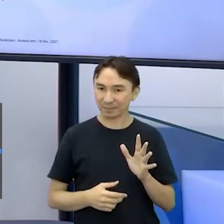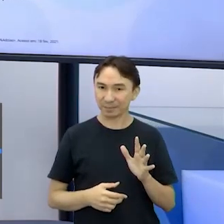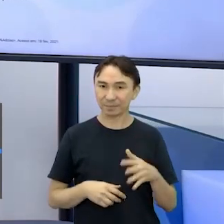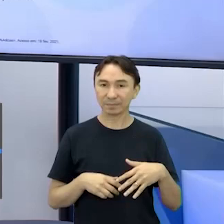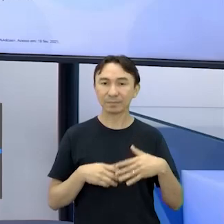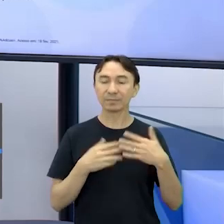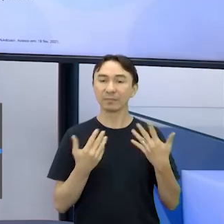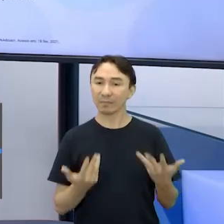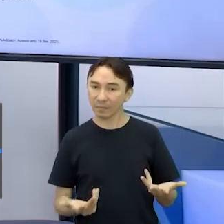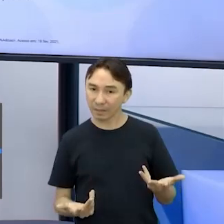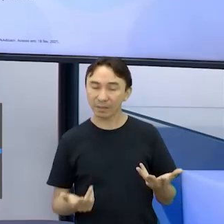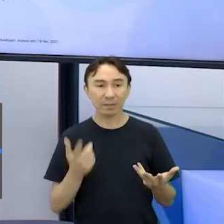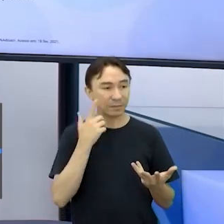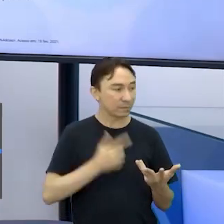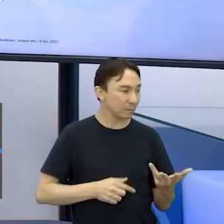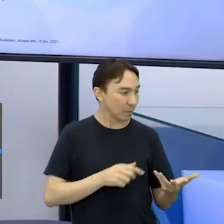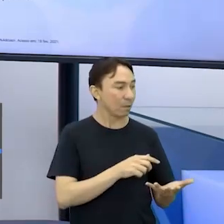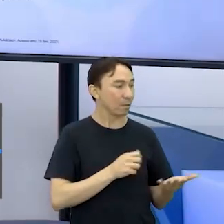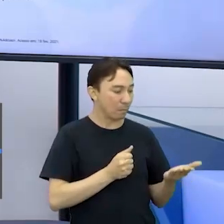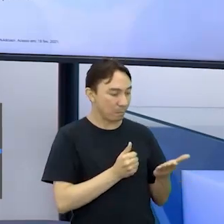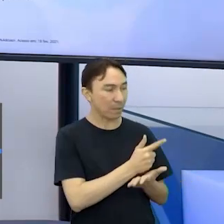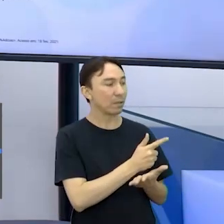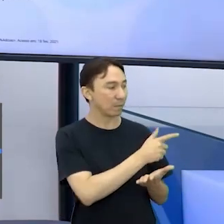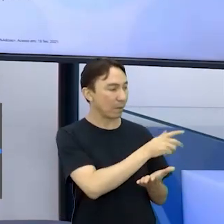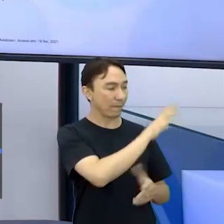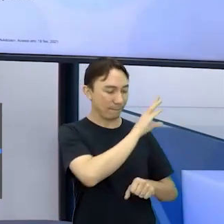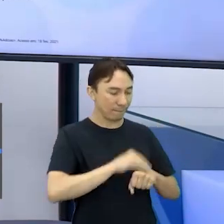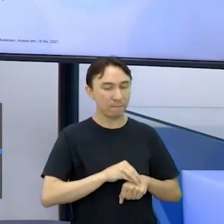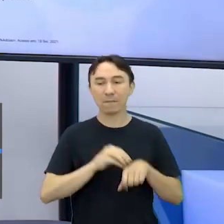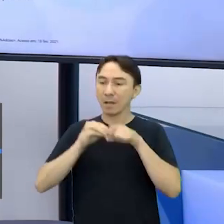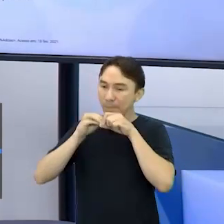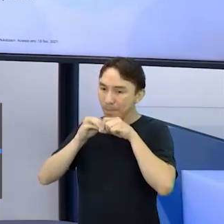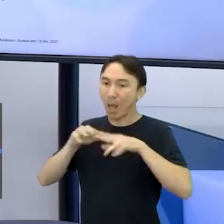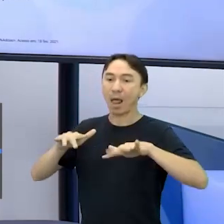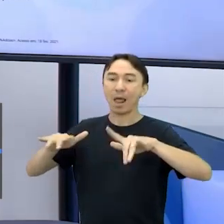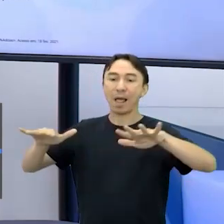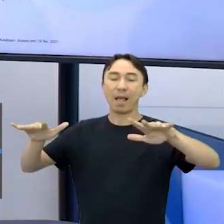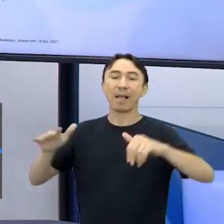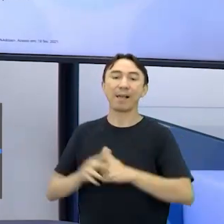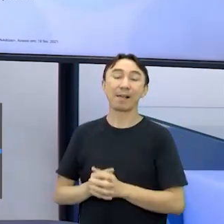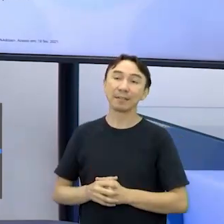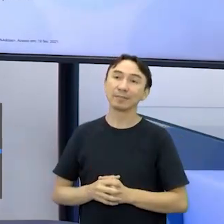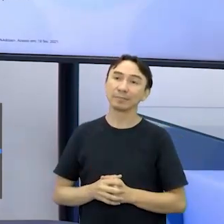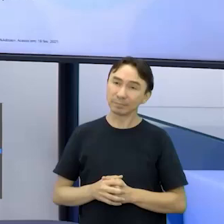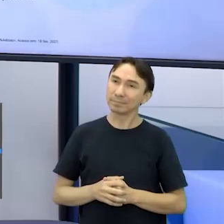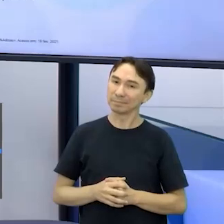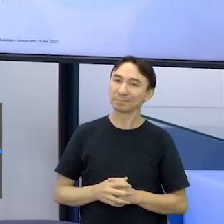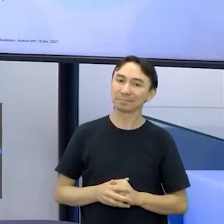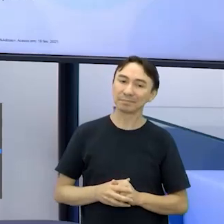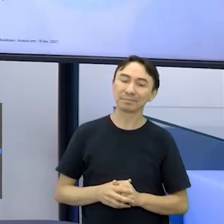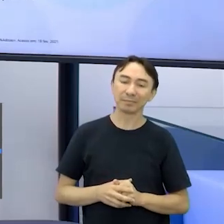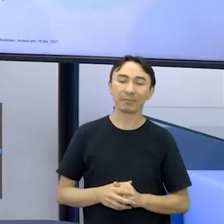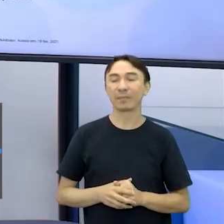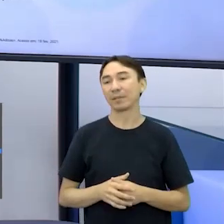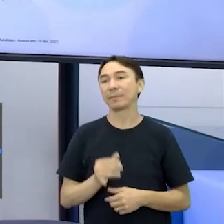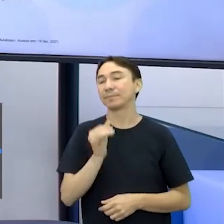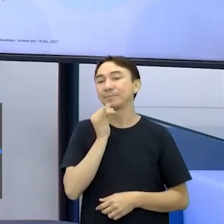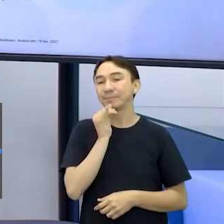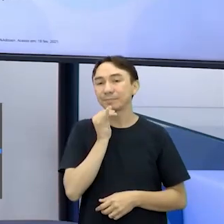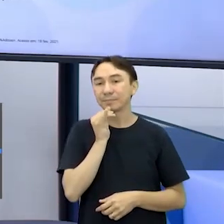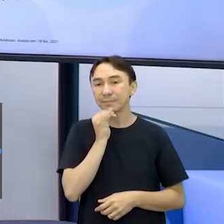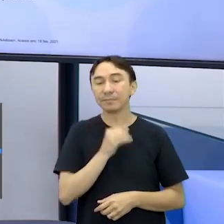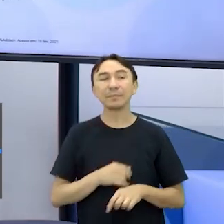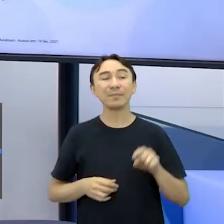e passa a notícia para nós aqui no Brasil. Pegou a ideia? Funciona assim. O cara lá